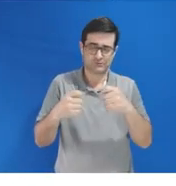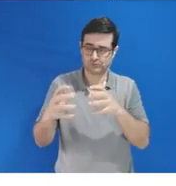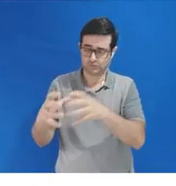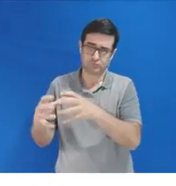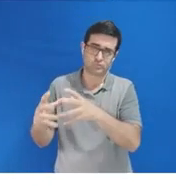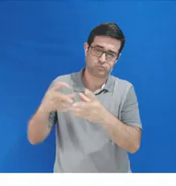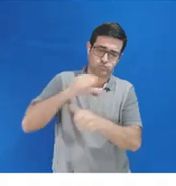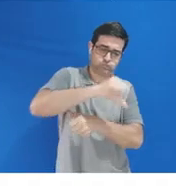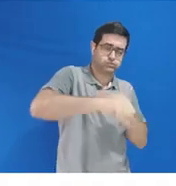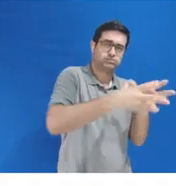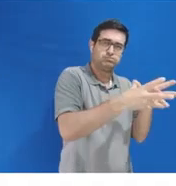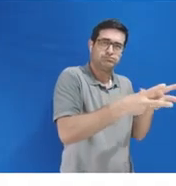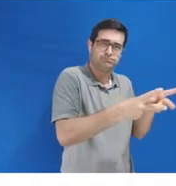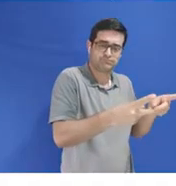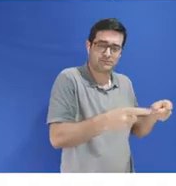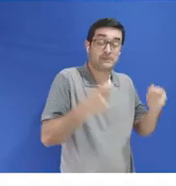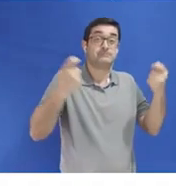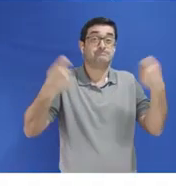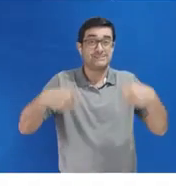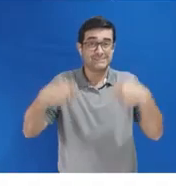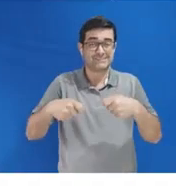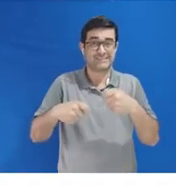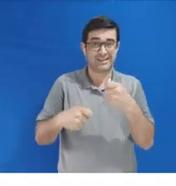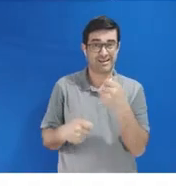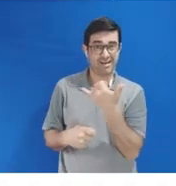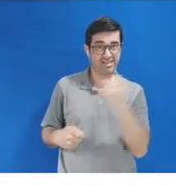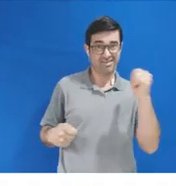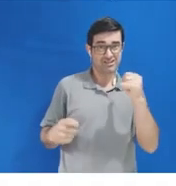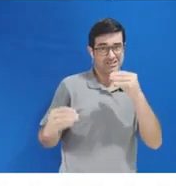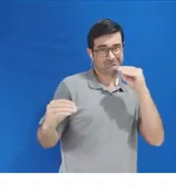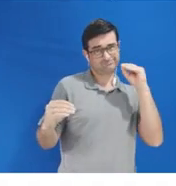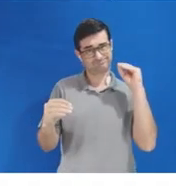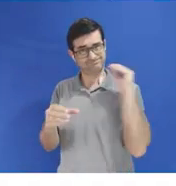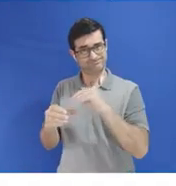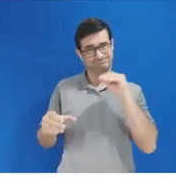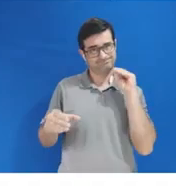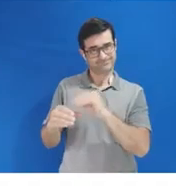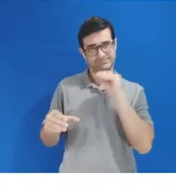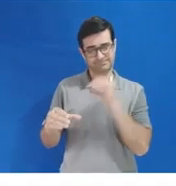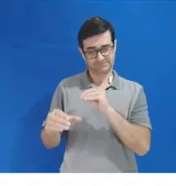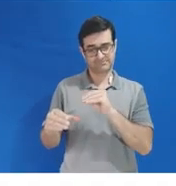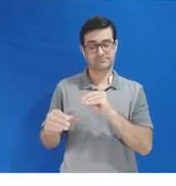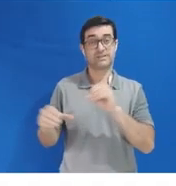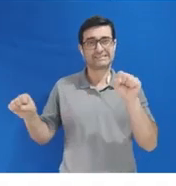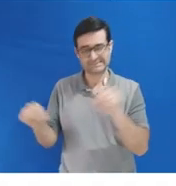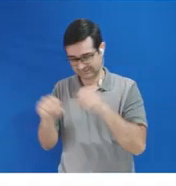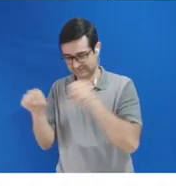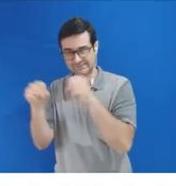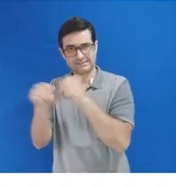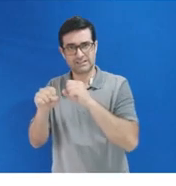saia do estado sólido para o líquido, eu preciso dar uma energia suficiente para romper parcialmente